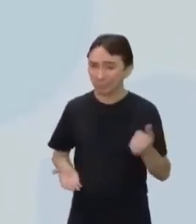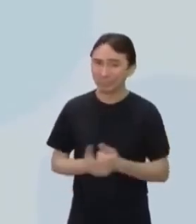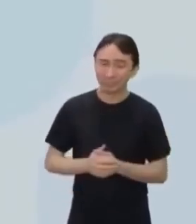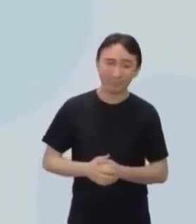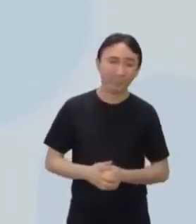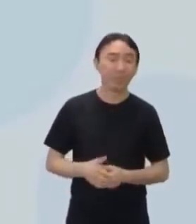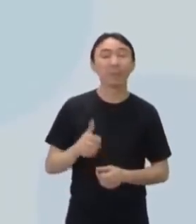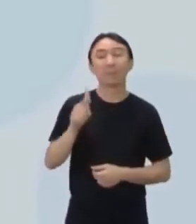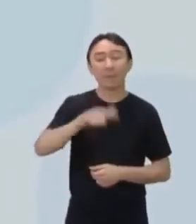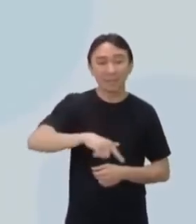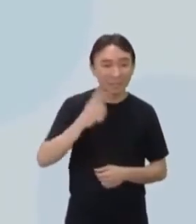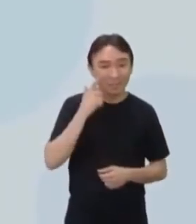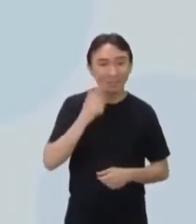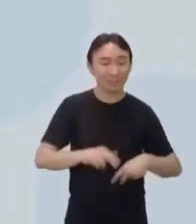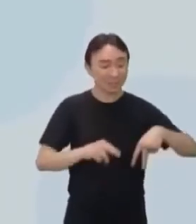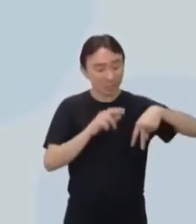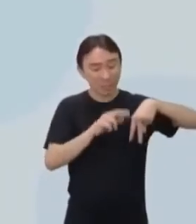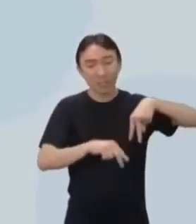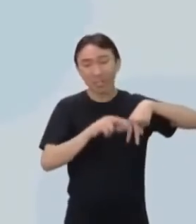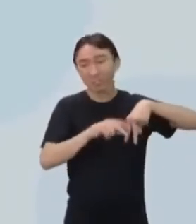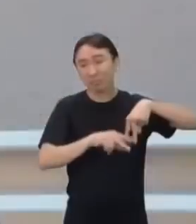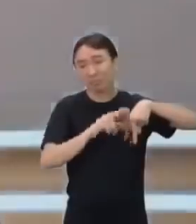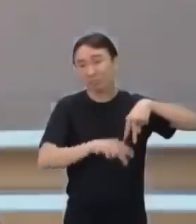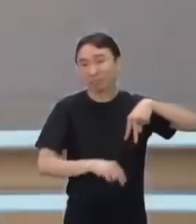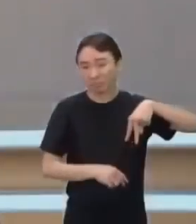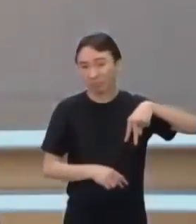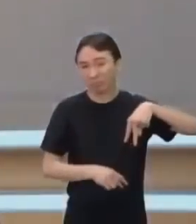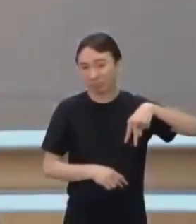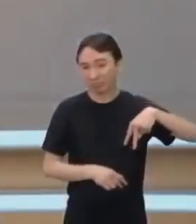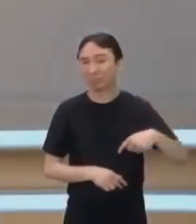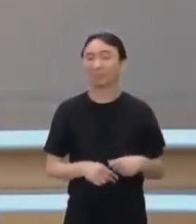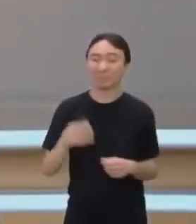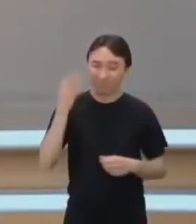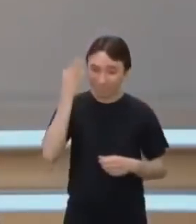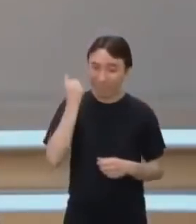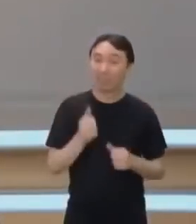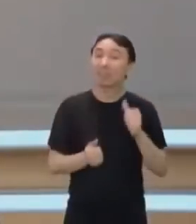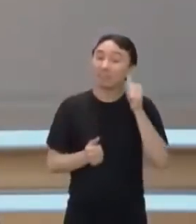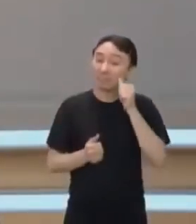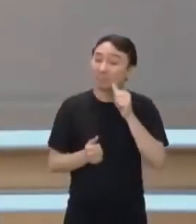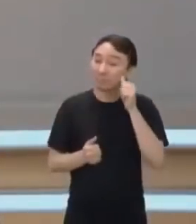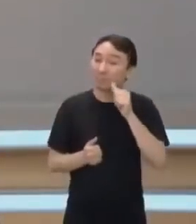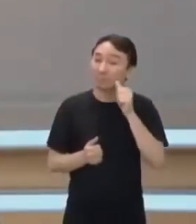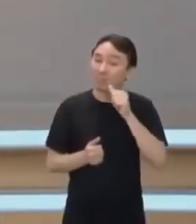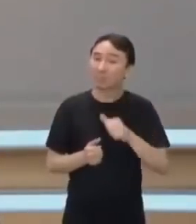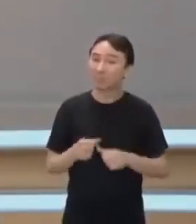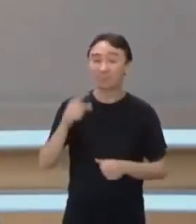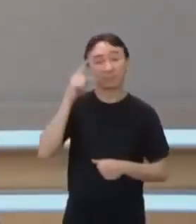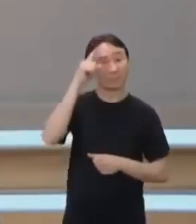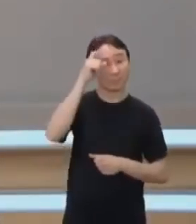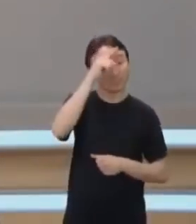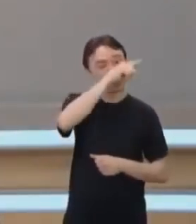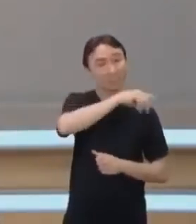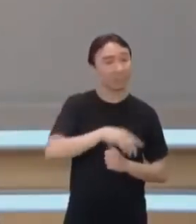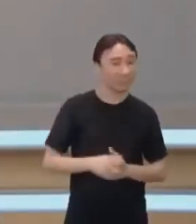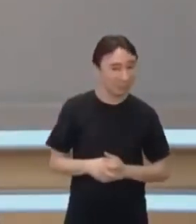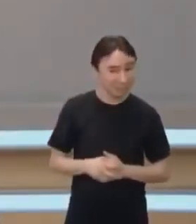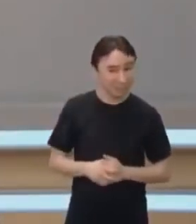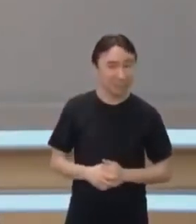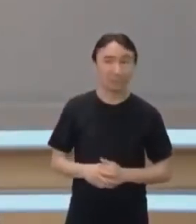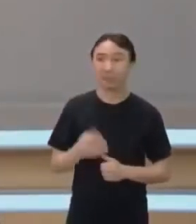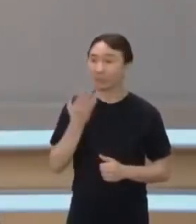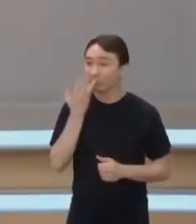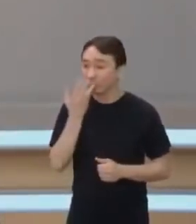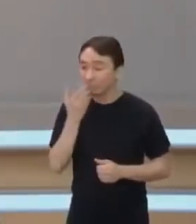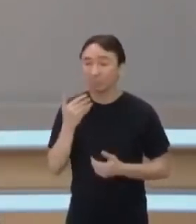de gênero também, porque muitas meninas nossas, né, a gente sabe o desafio que foi para as nossas meninas adolescentes, crianças,